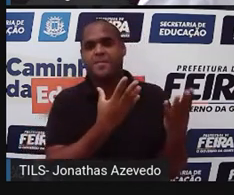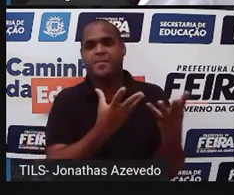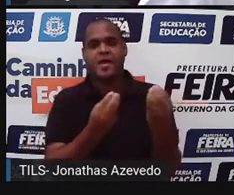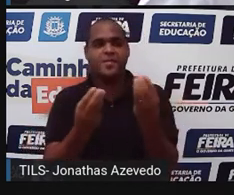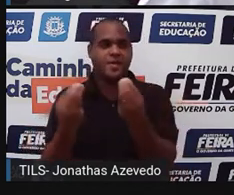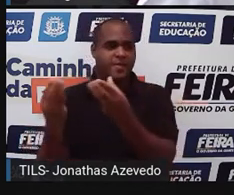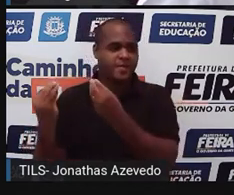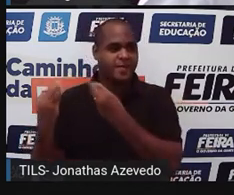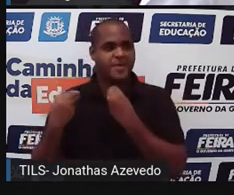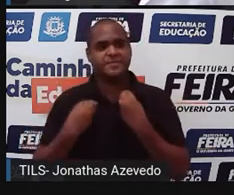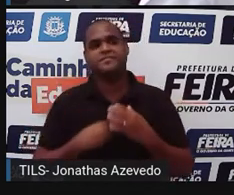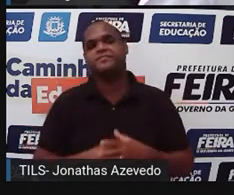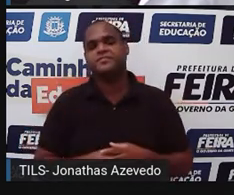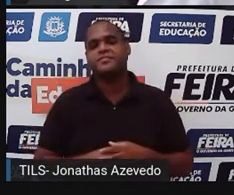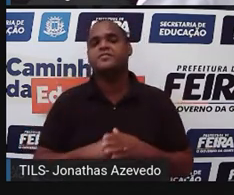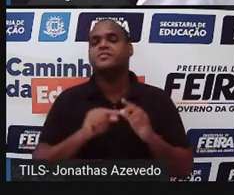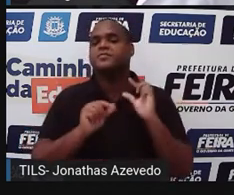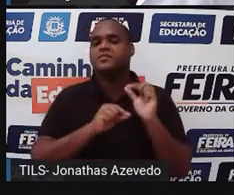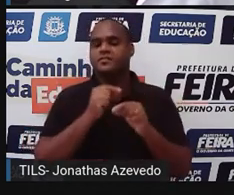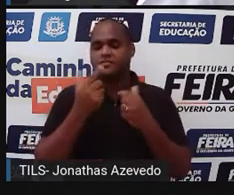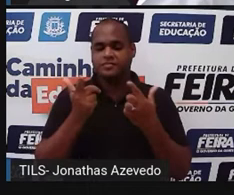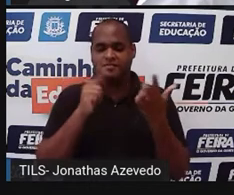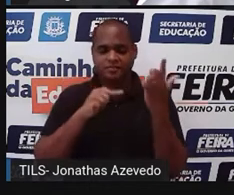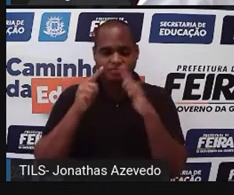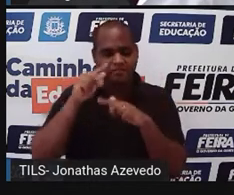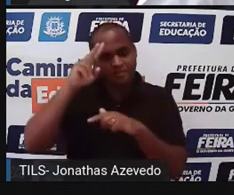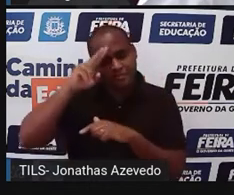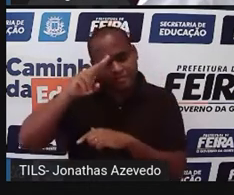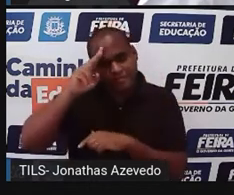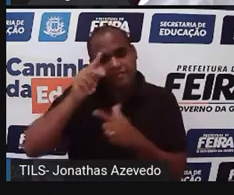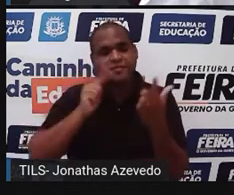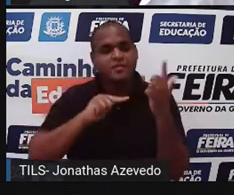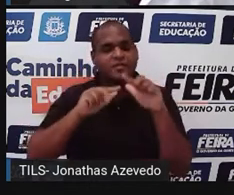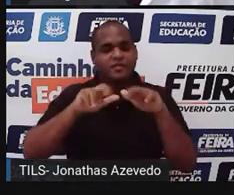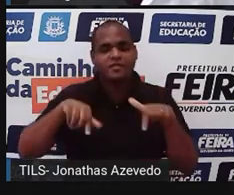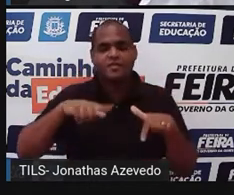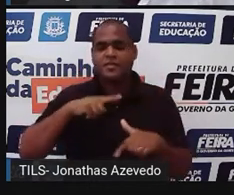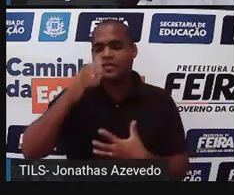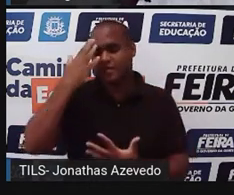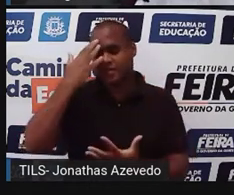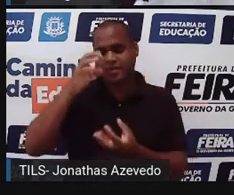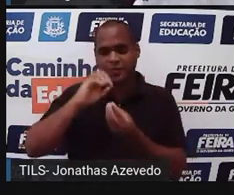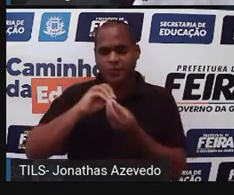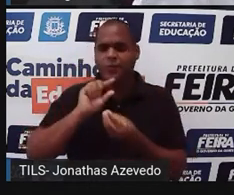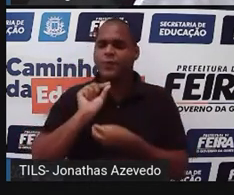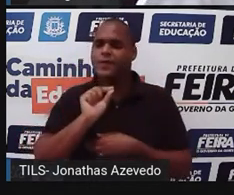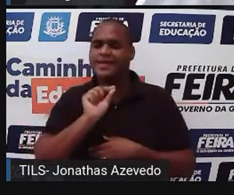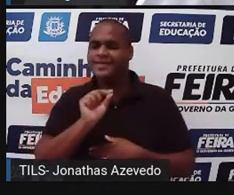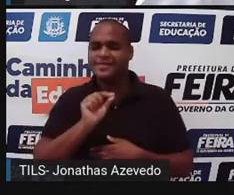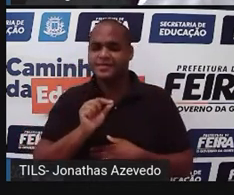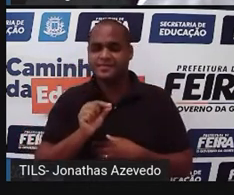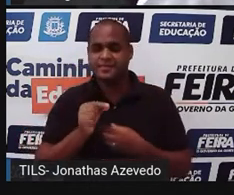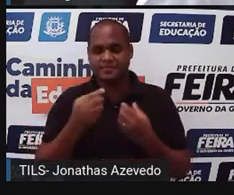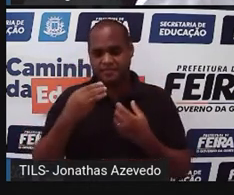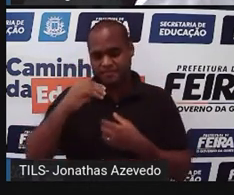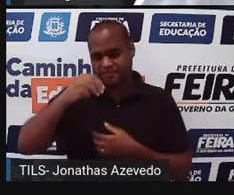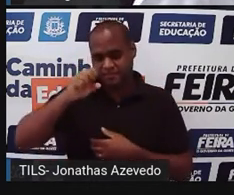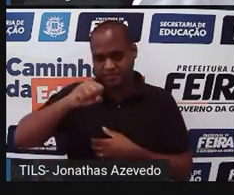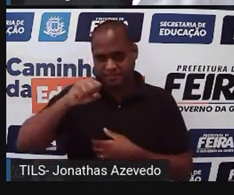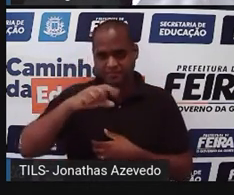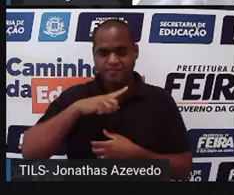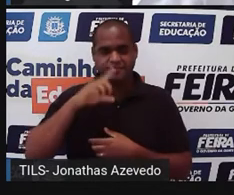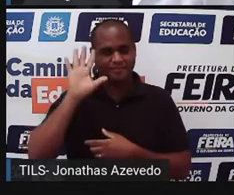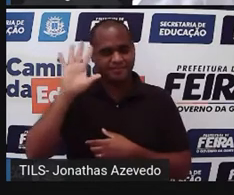para bastante o quanto você conseguiu lembrar o quanto você conseguiu entender da aula até aqui 30